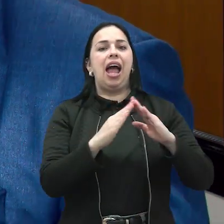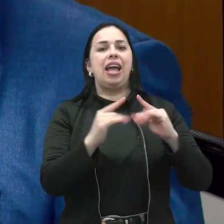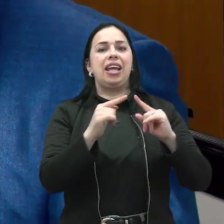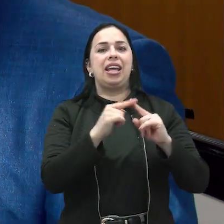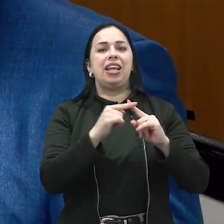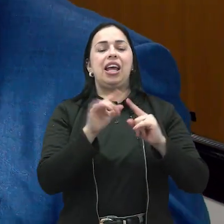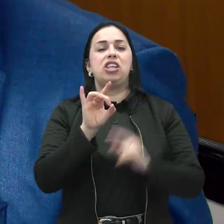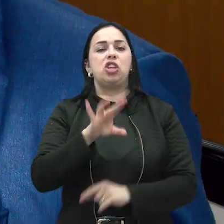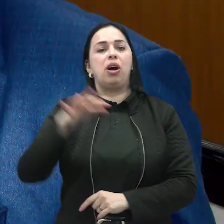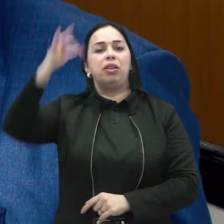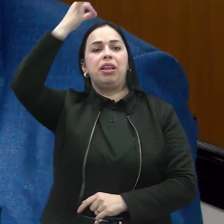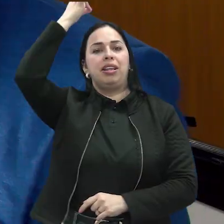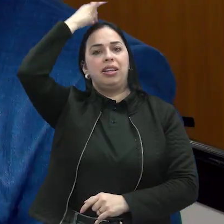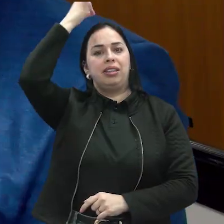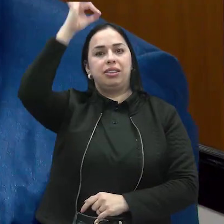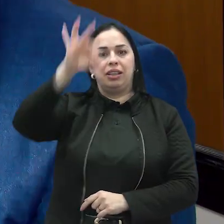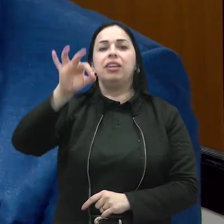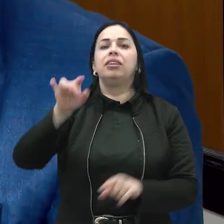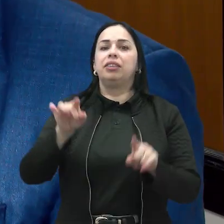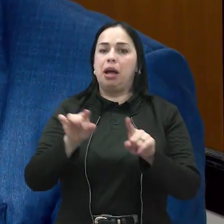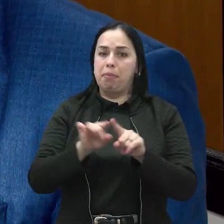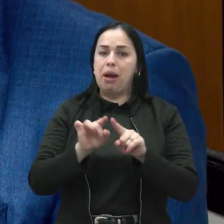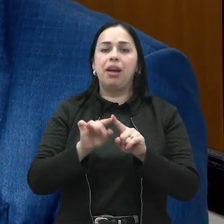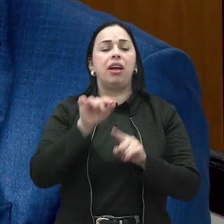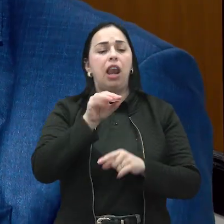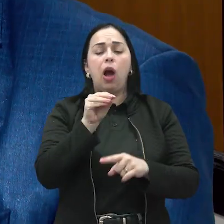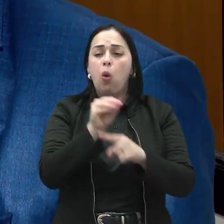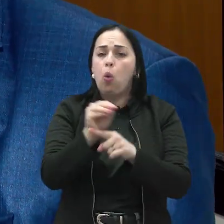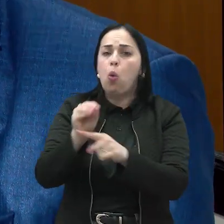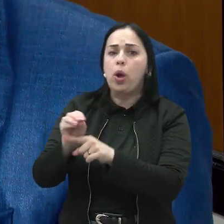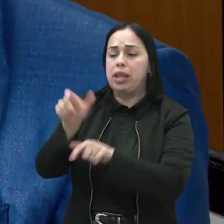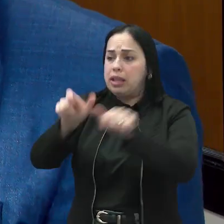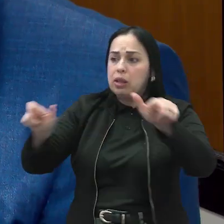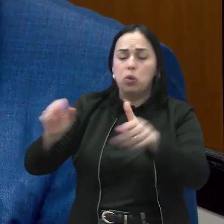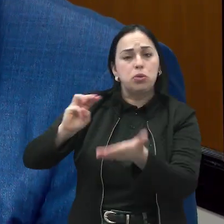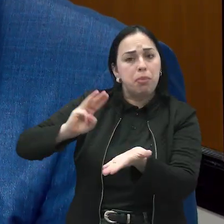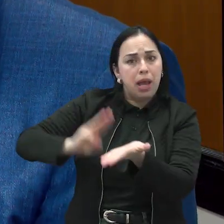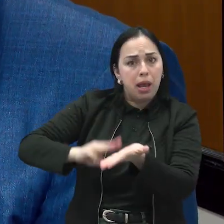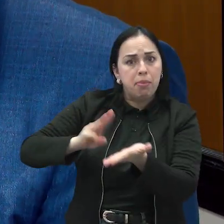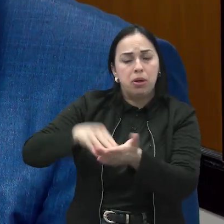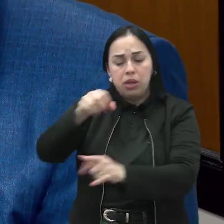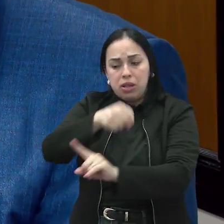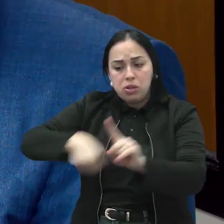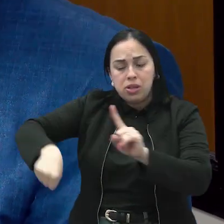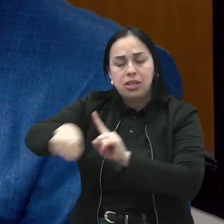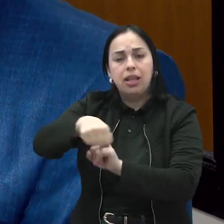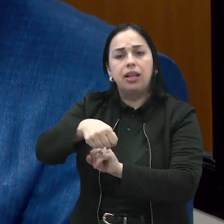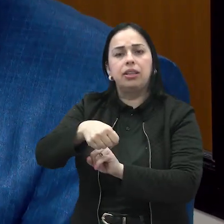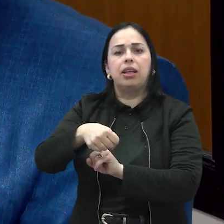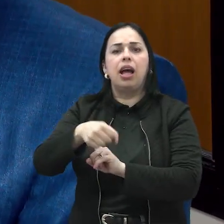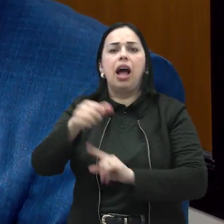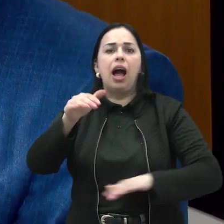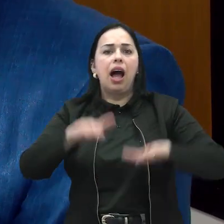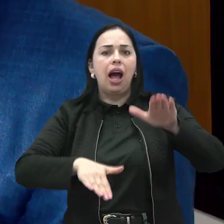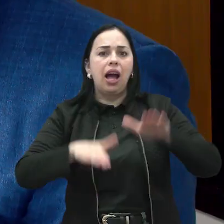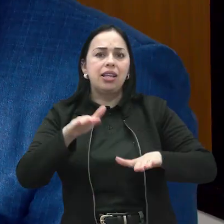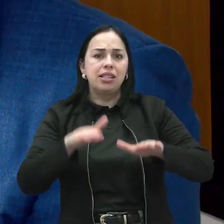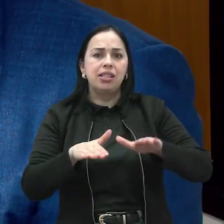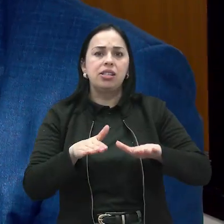é só o espírito, não. A igreja também é corpo. Ela tem a parte social dela e que muitas